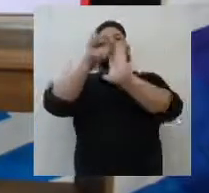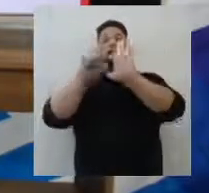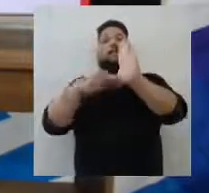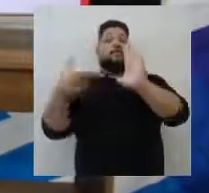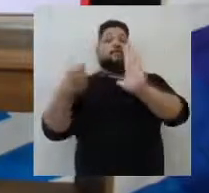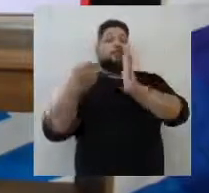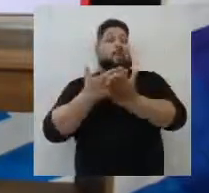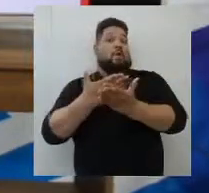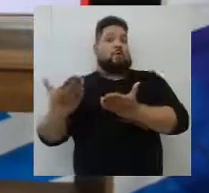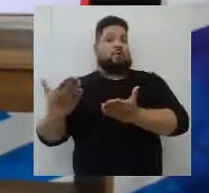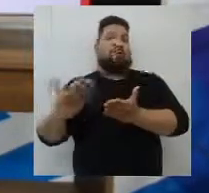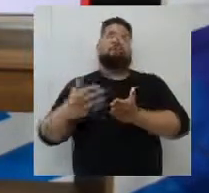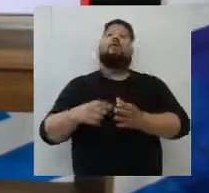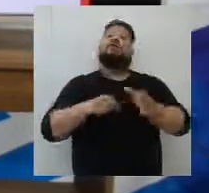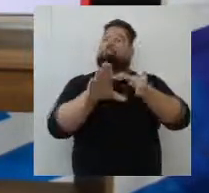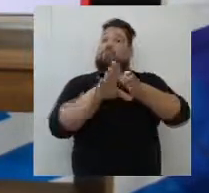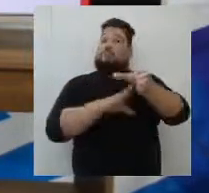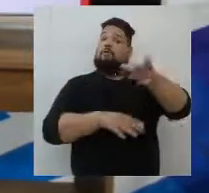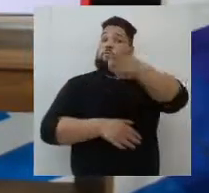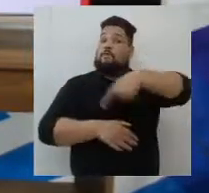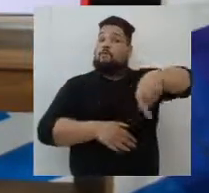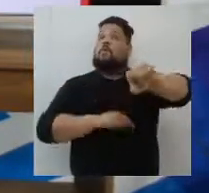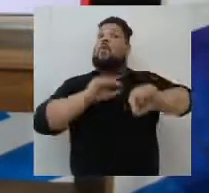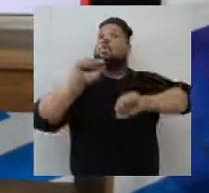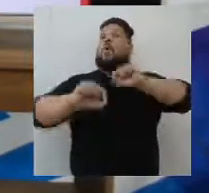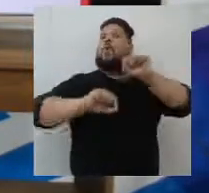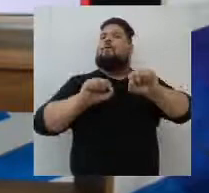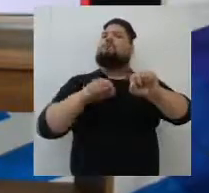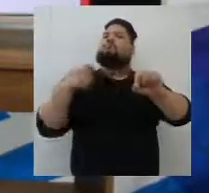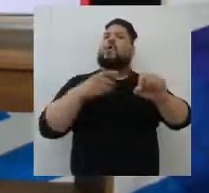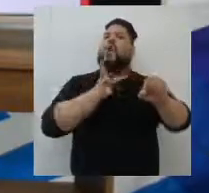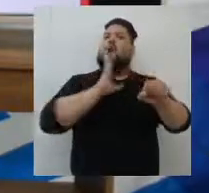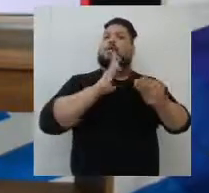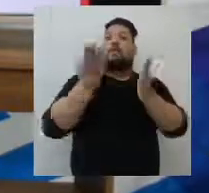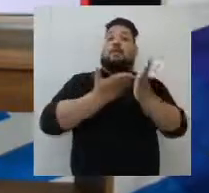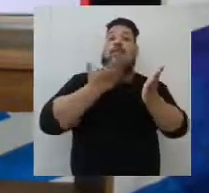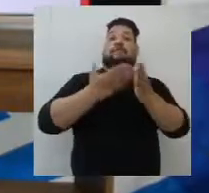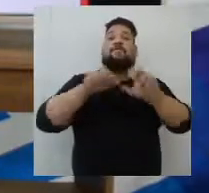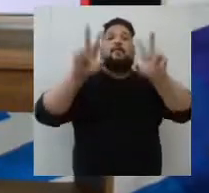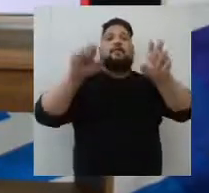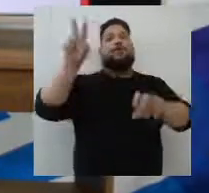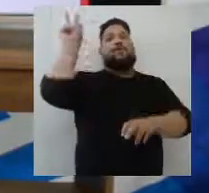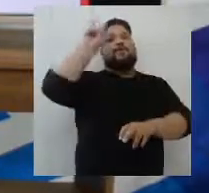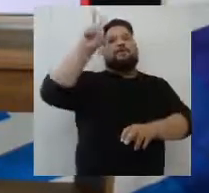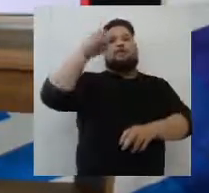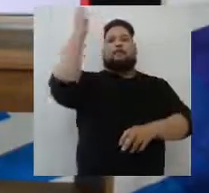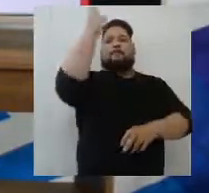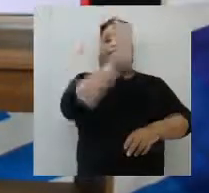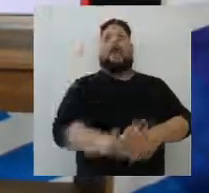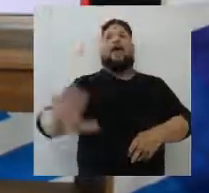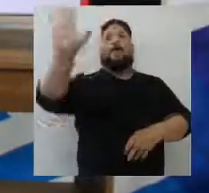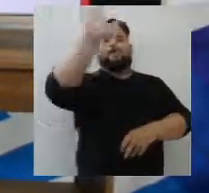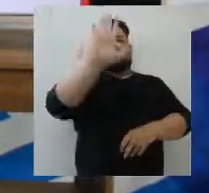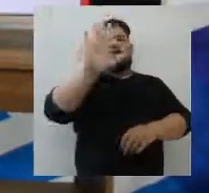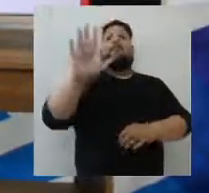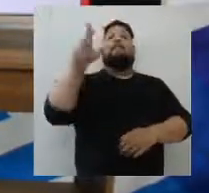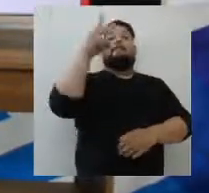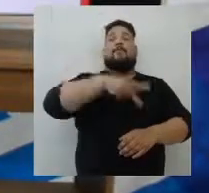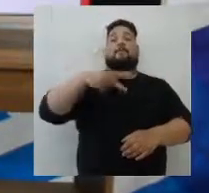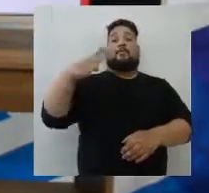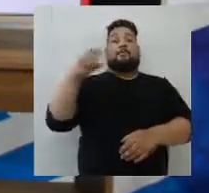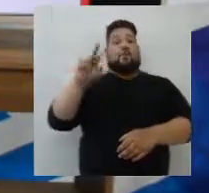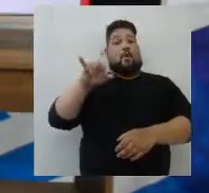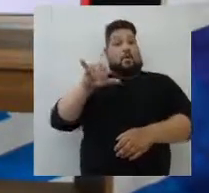Tá? Aconselho você, dentro do possível, a conhecer o livro chamado História do Brasil, do professor Boris